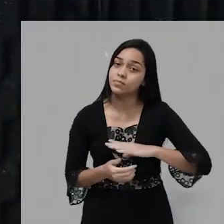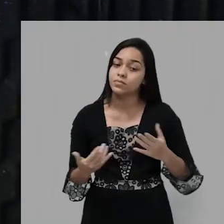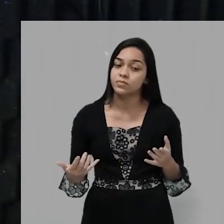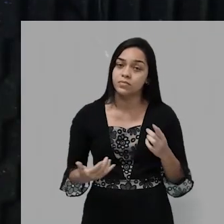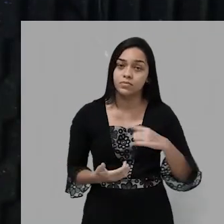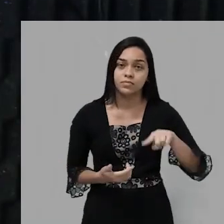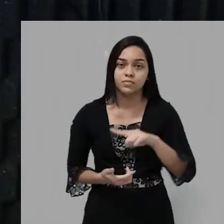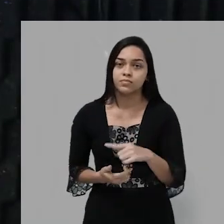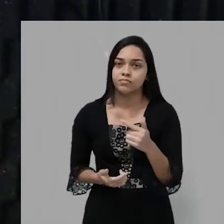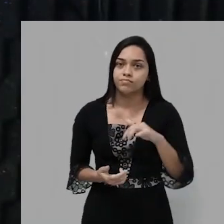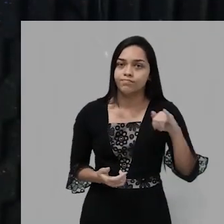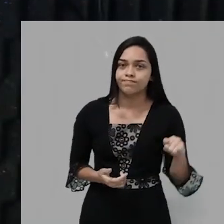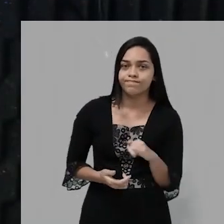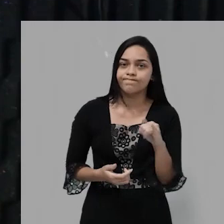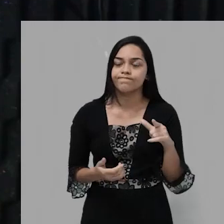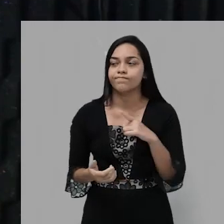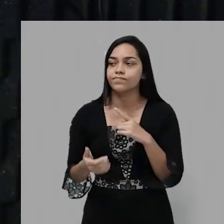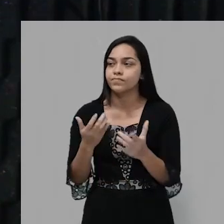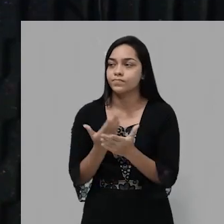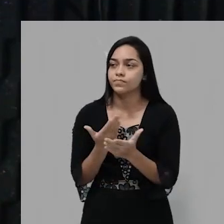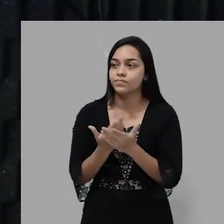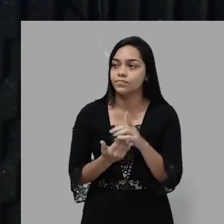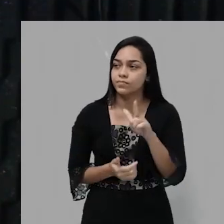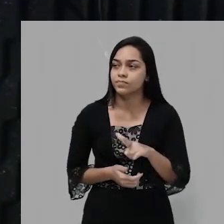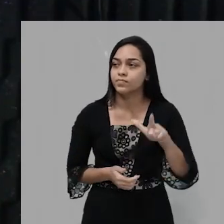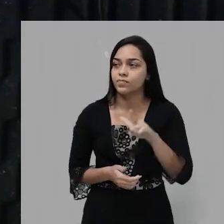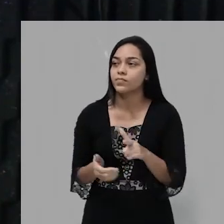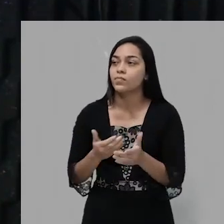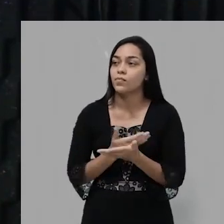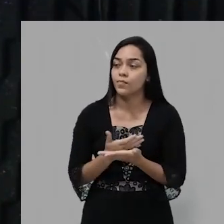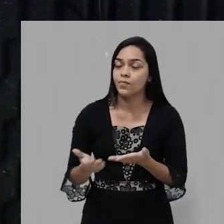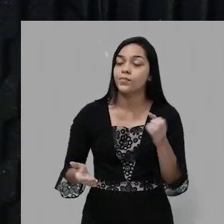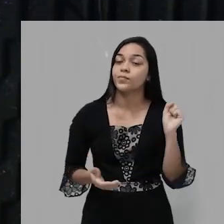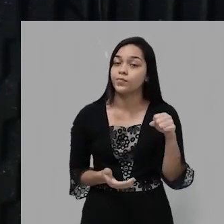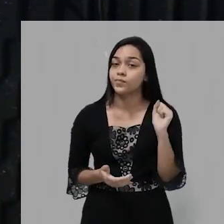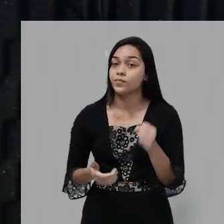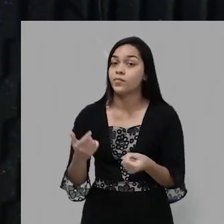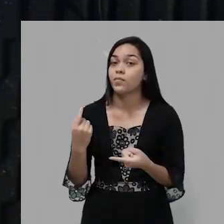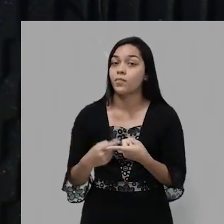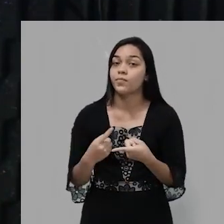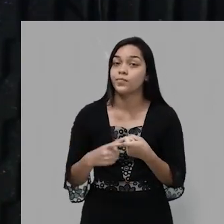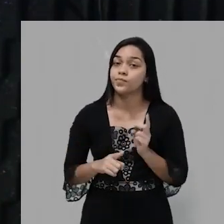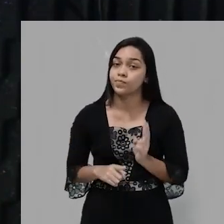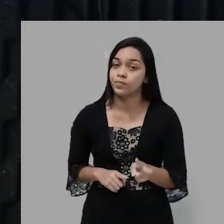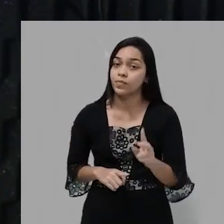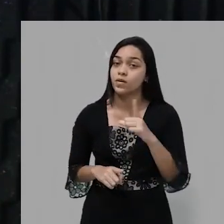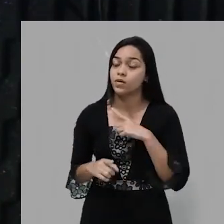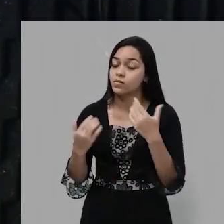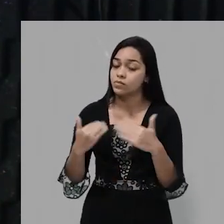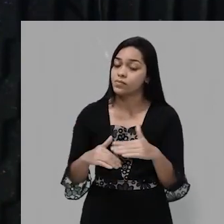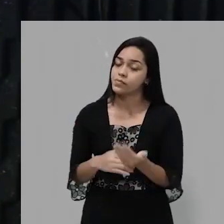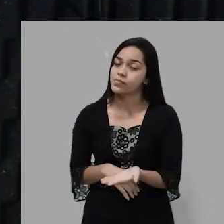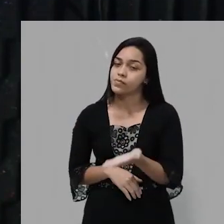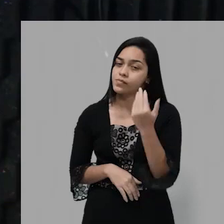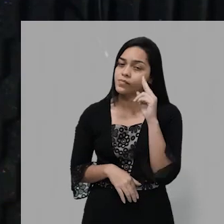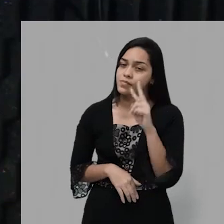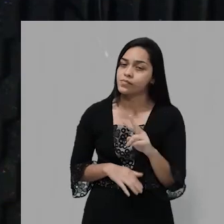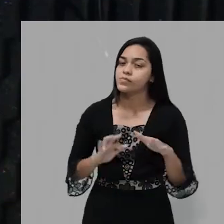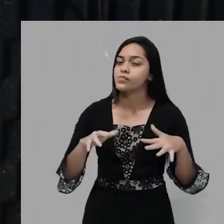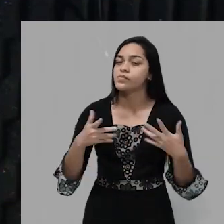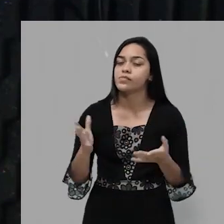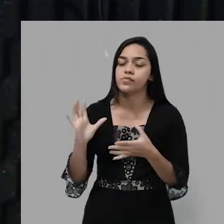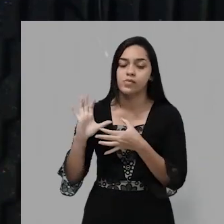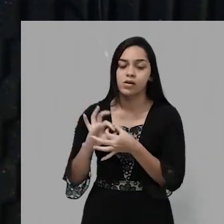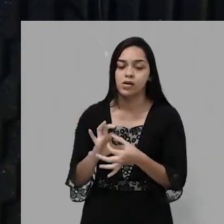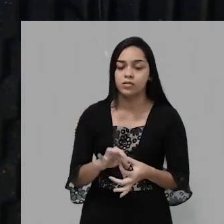você que não está privilegiando aí o estudo da literatura, comece a privilegiar também, porque sempre aparece nas provas. Vamos ver aqui o que chama a atenção